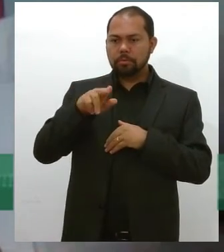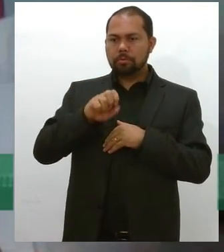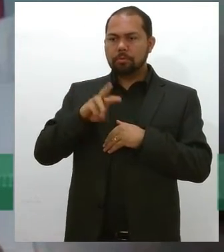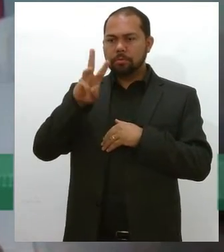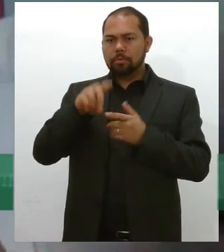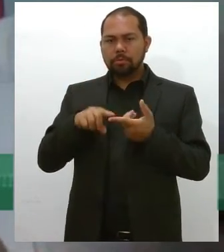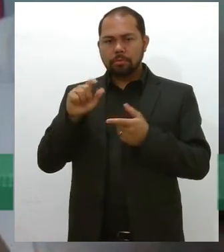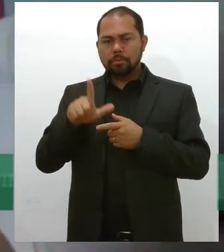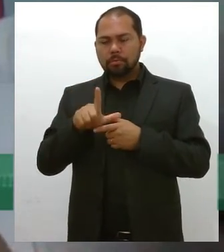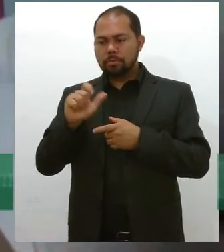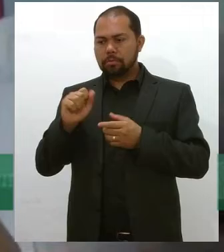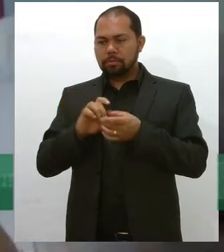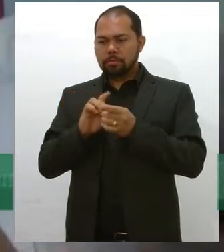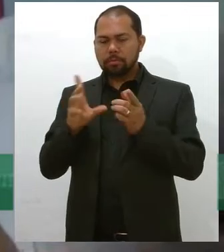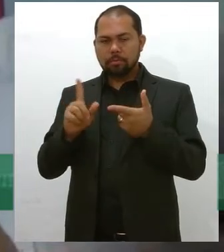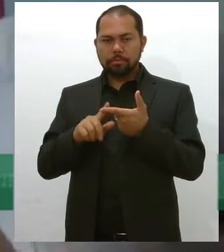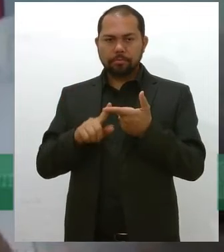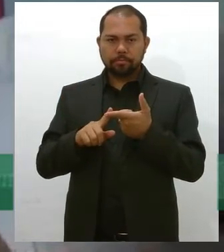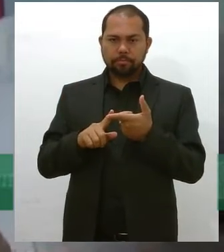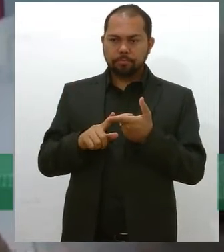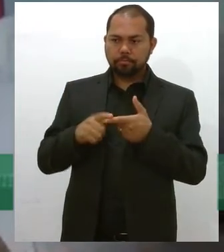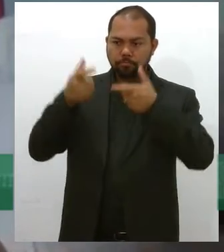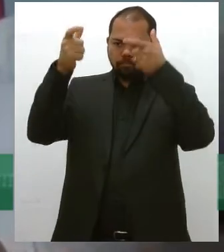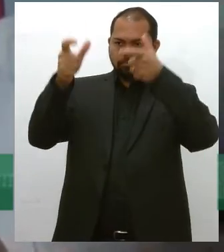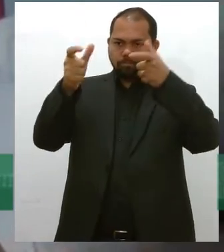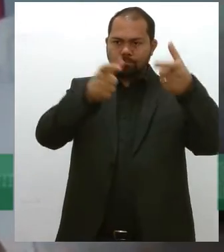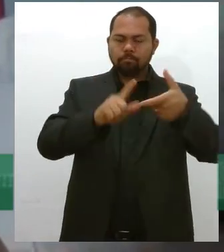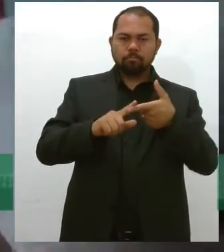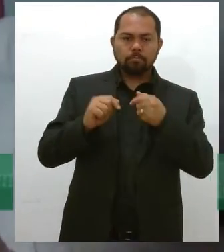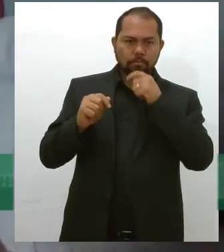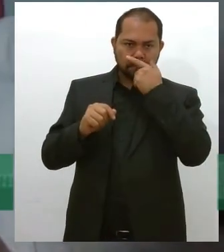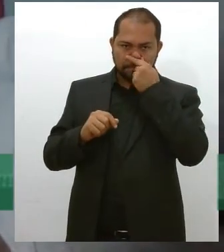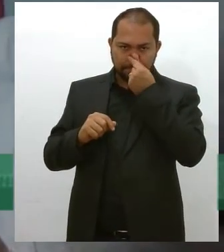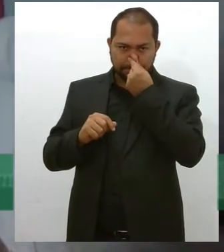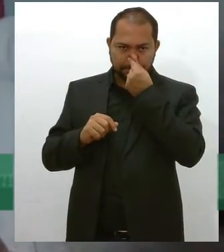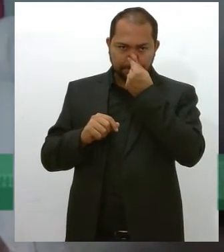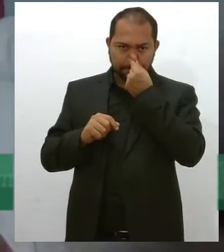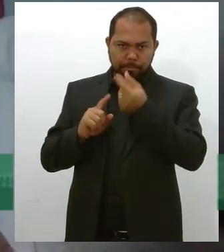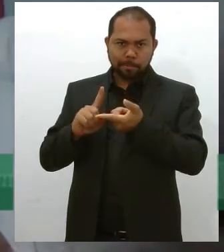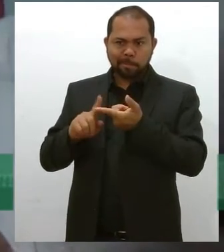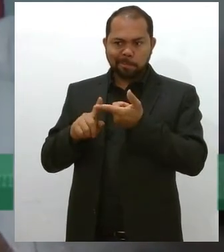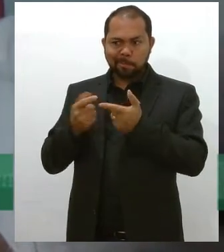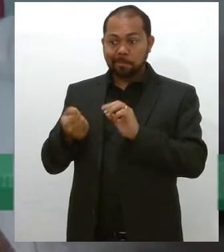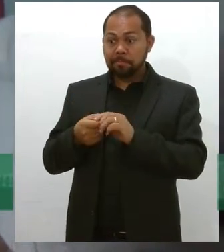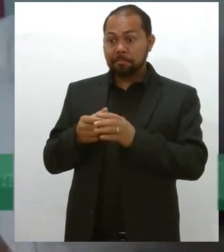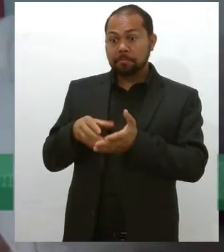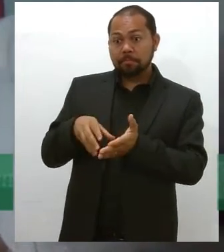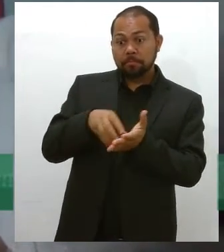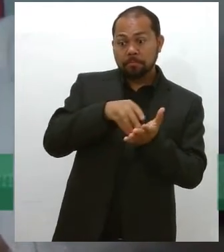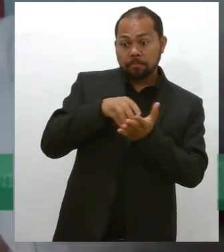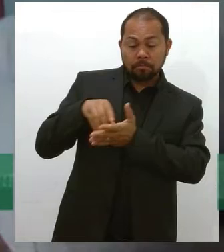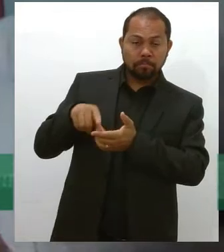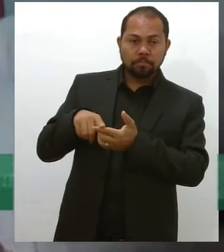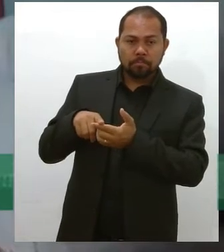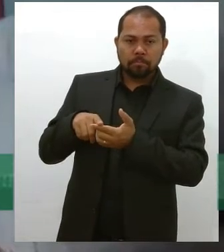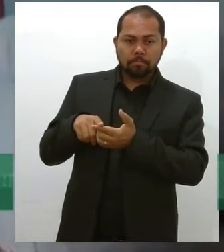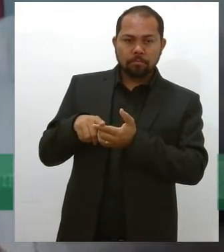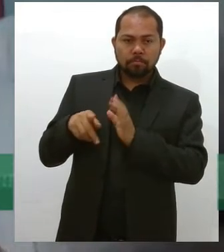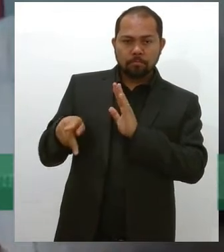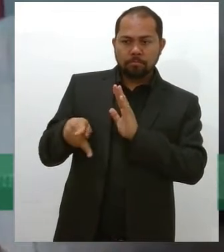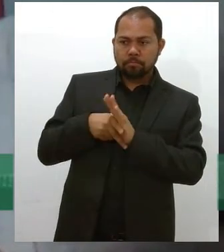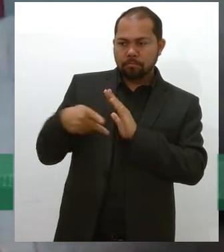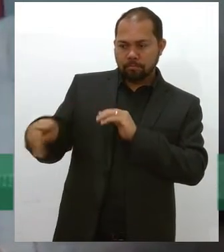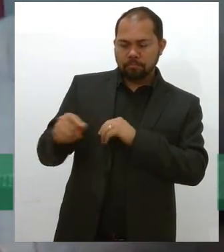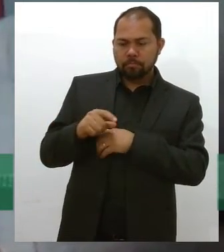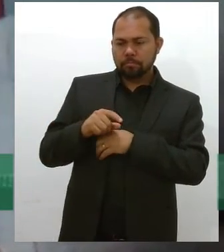né, a toda a movimentação política que englobava aí outros centros também, como a própria Lisboa, né, em Portugal, e o